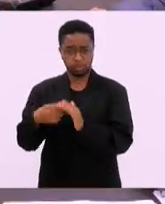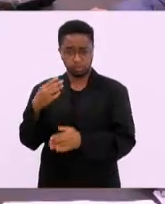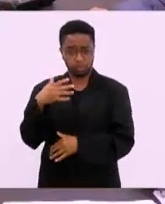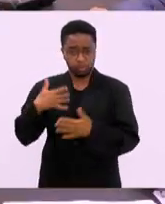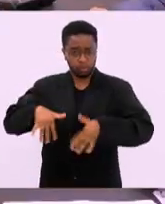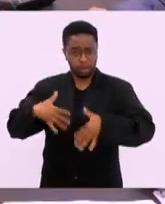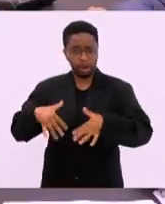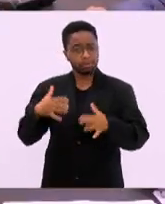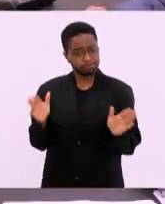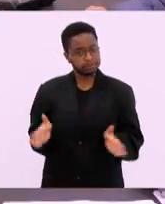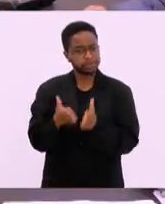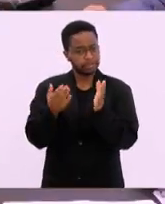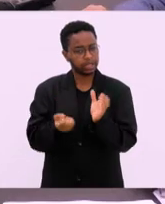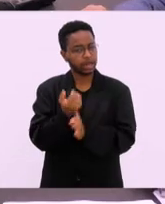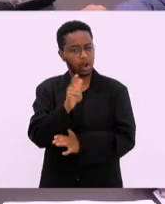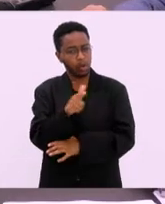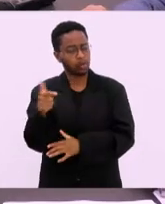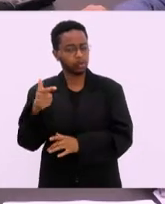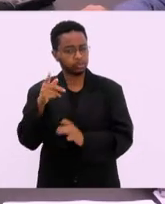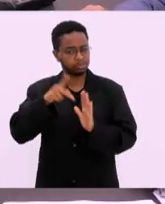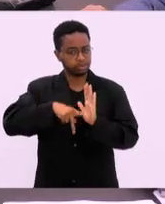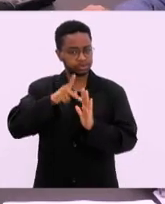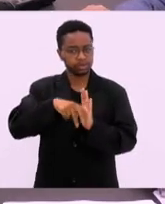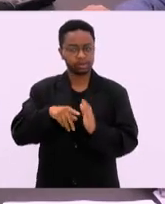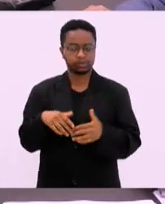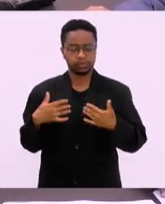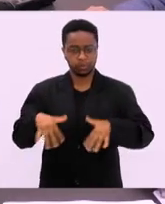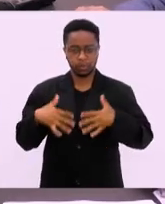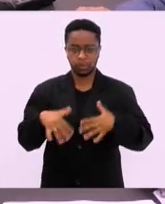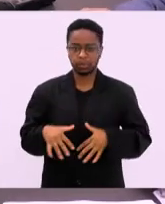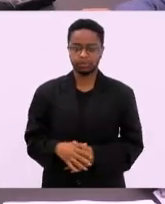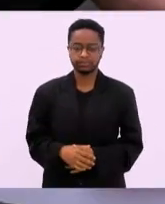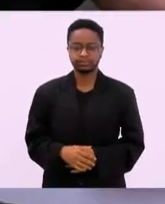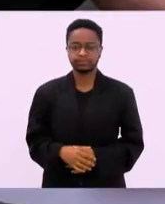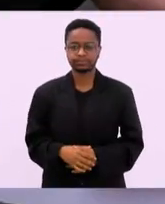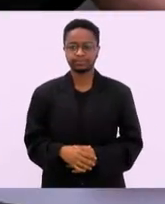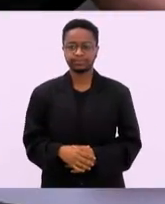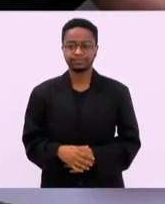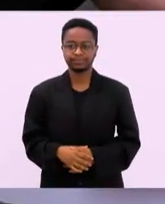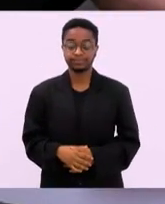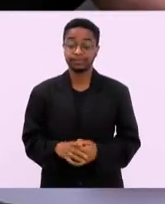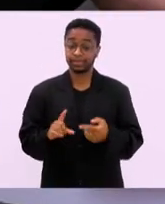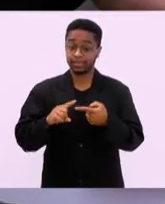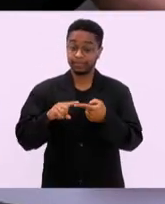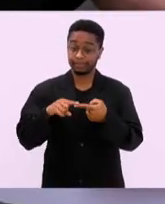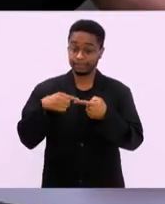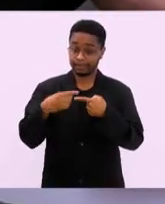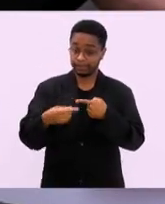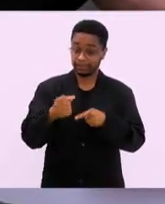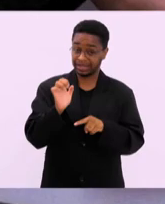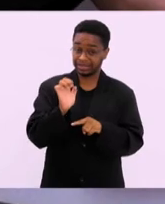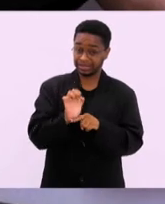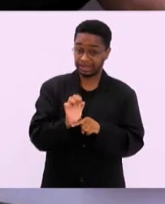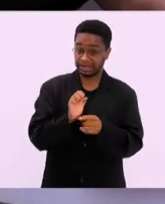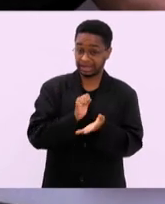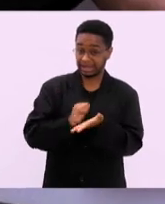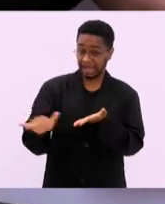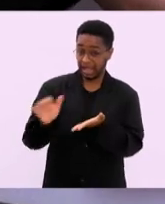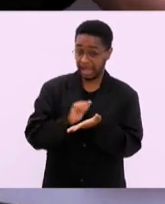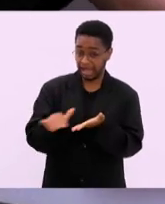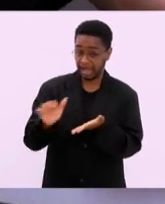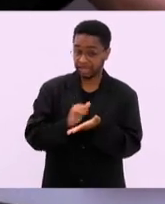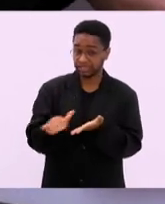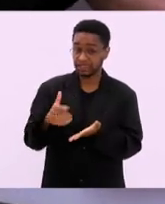fazer incentiva outros projetos. Isso. Né, ele que é o keynesiano raiz, né? Exatamente. Depois do Estado estar gastando. Carlos